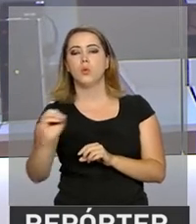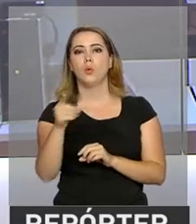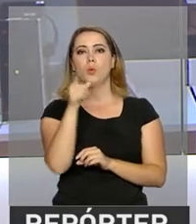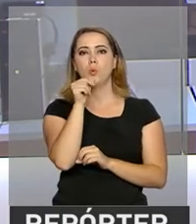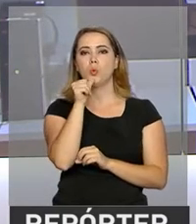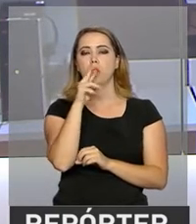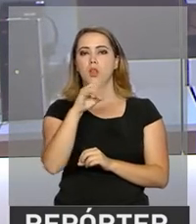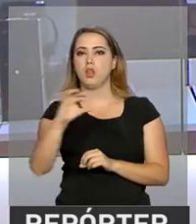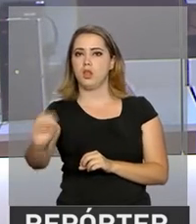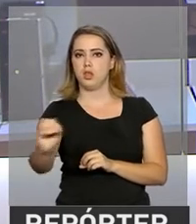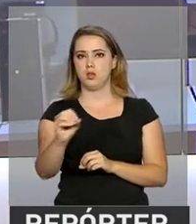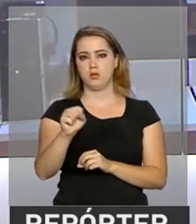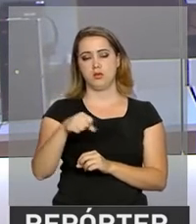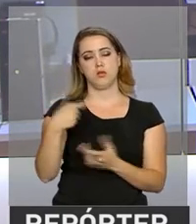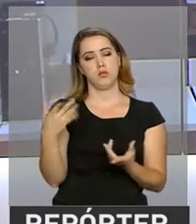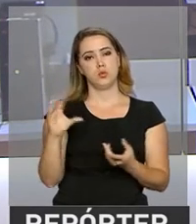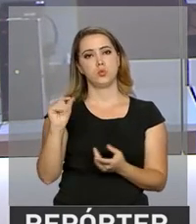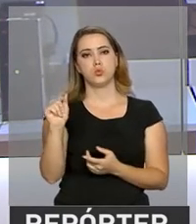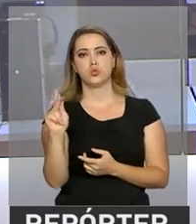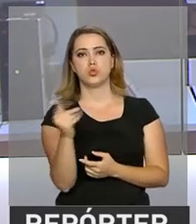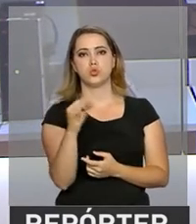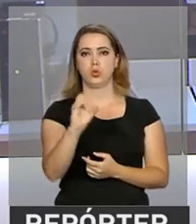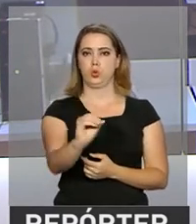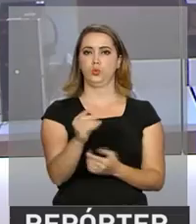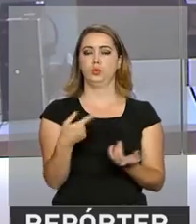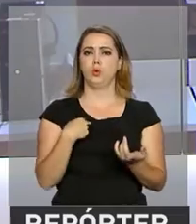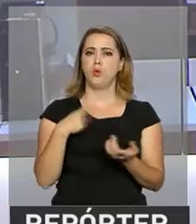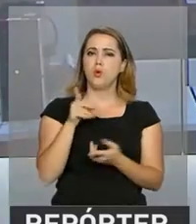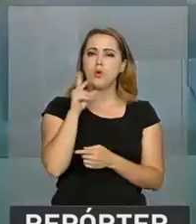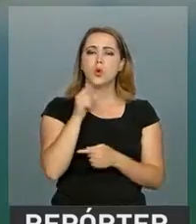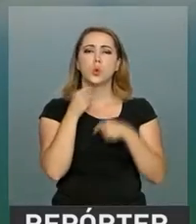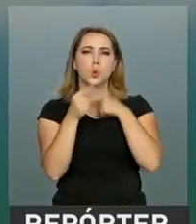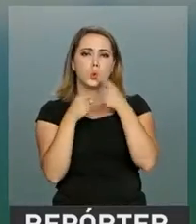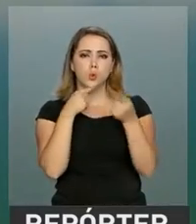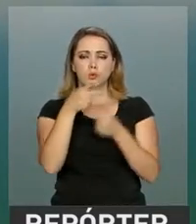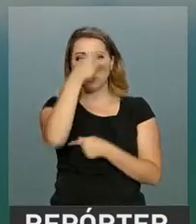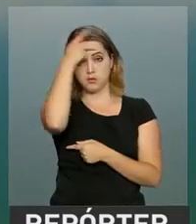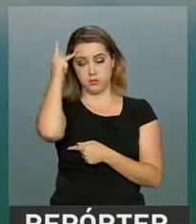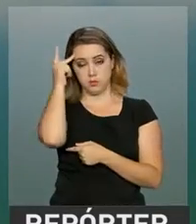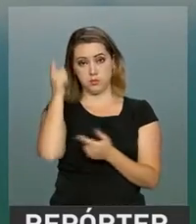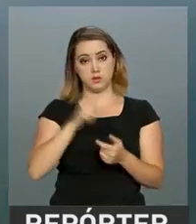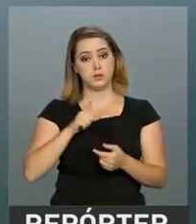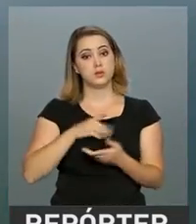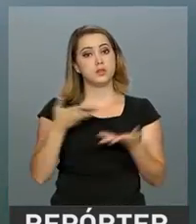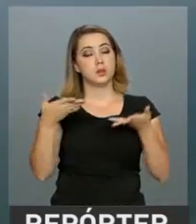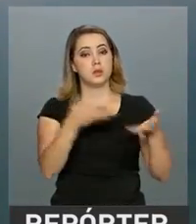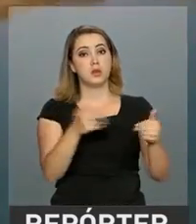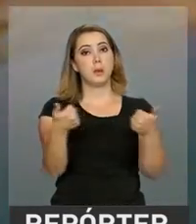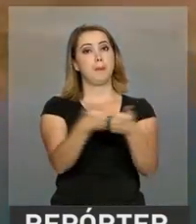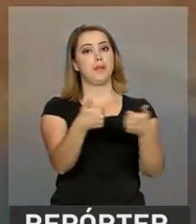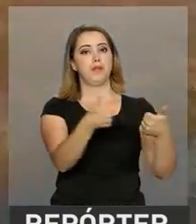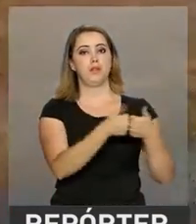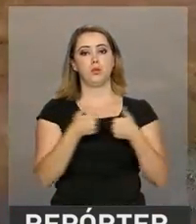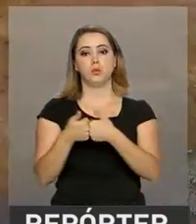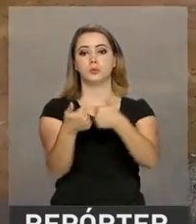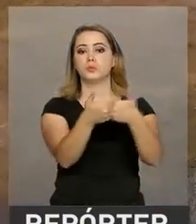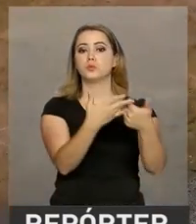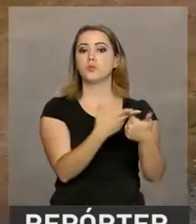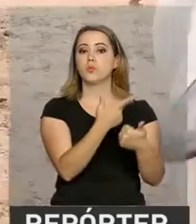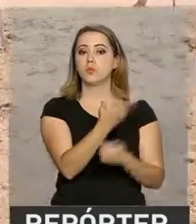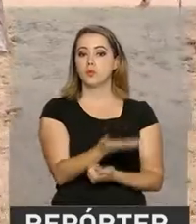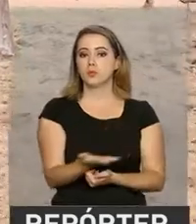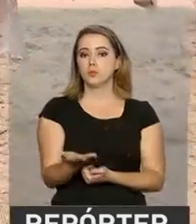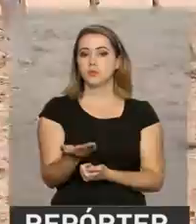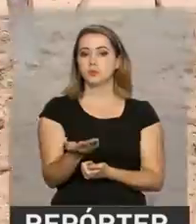parte de um projeto do governo federal destinado a tirar dúvidas da população que mora nas proximidades das estruturas do